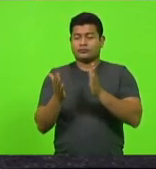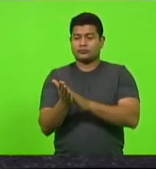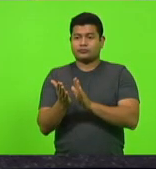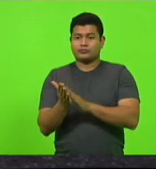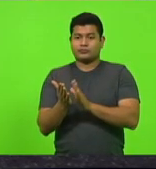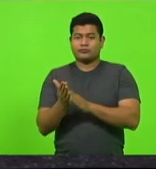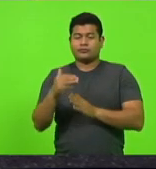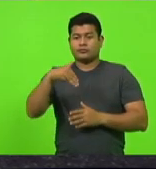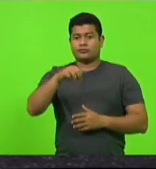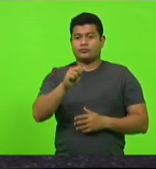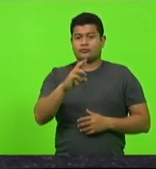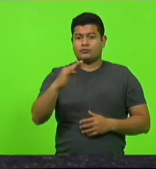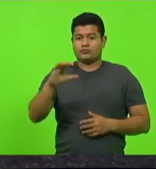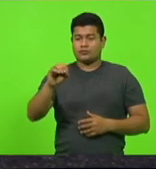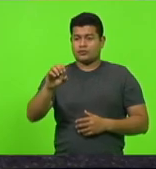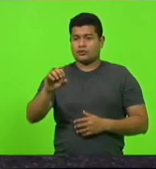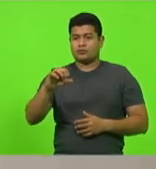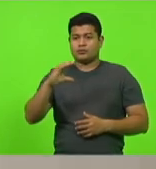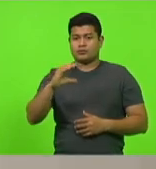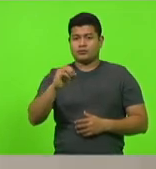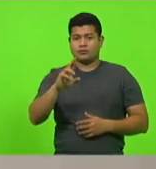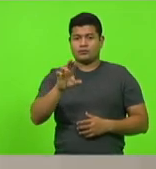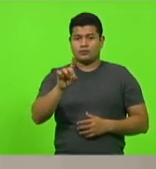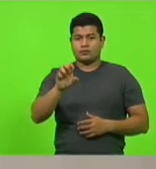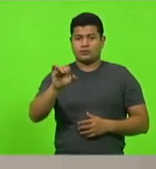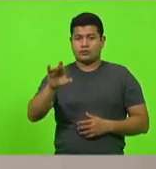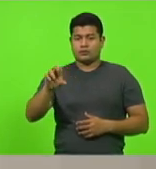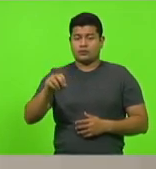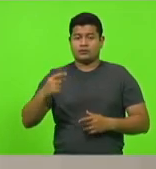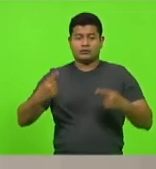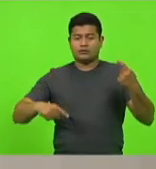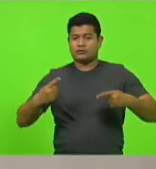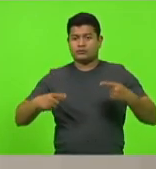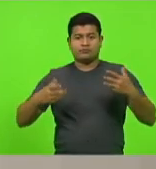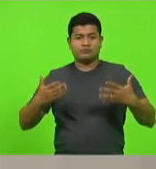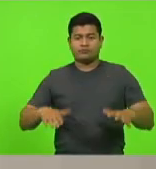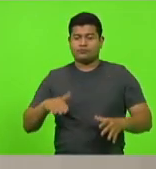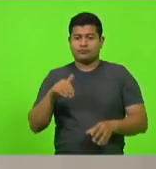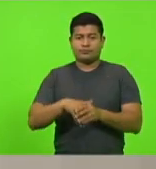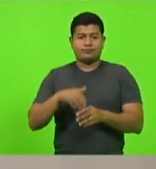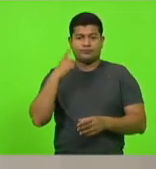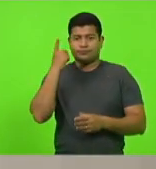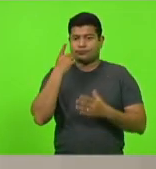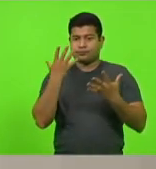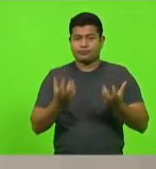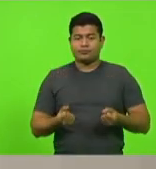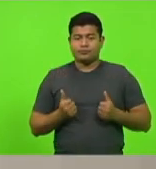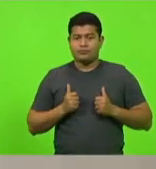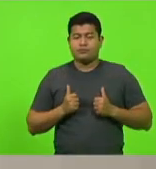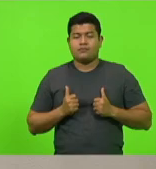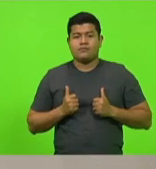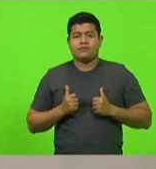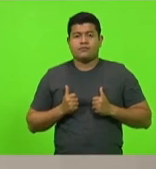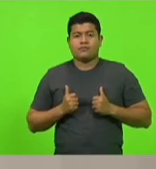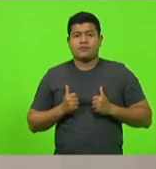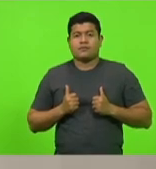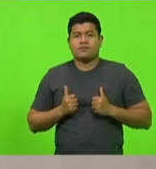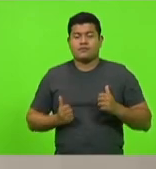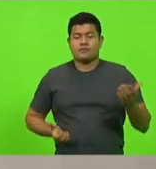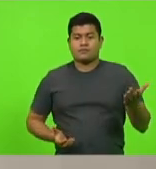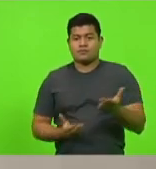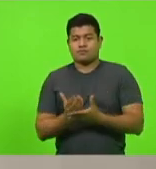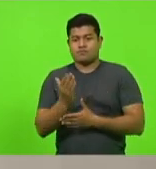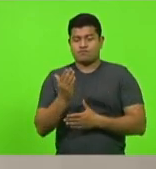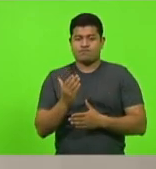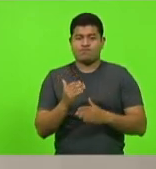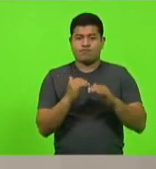ao Marco Cordeiro. Obrigado, presidente. Bom, havendo mais quem queira discutir em votação, deputados que aprovam, permaneçam como se encontram. Aprovado